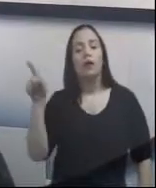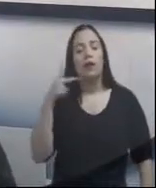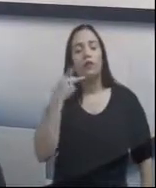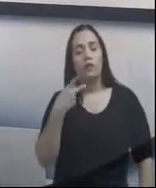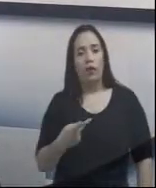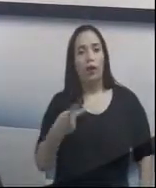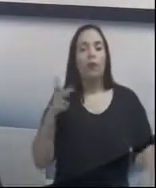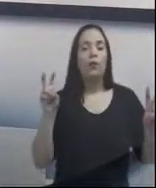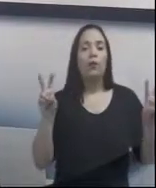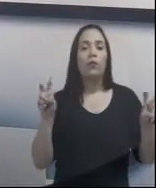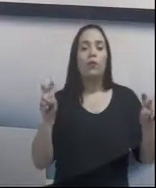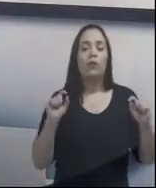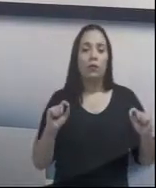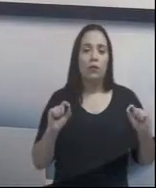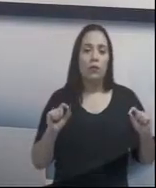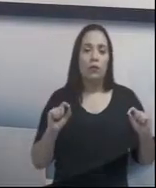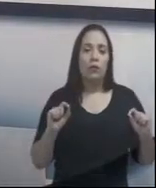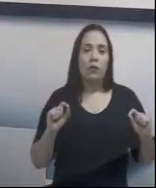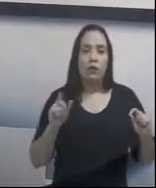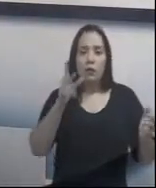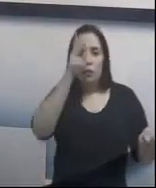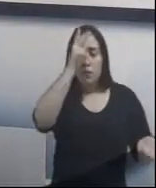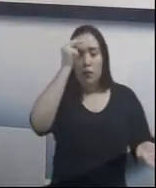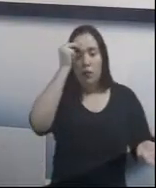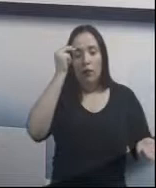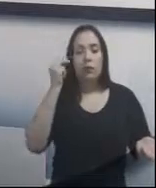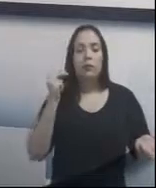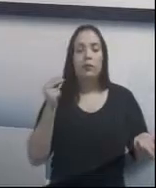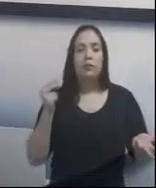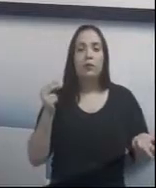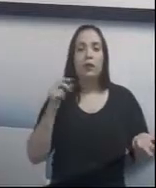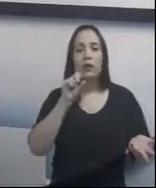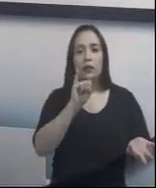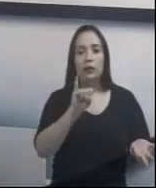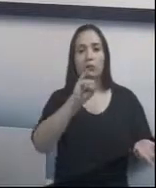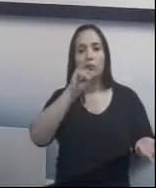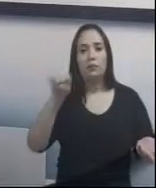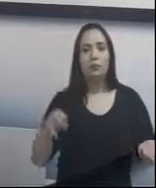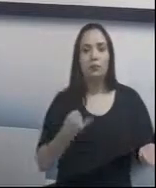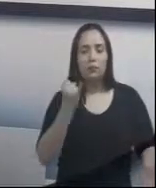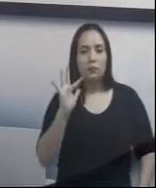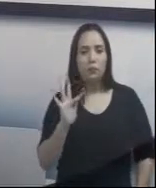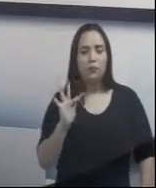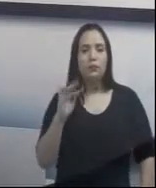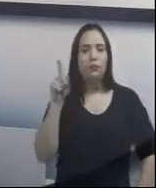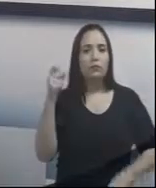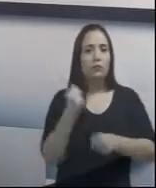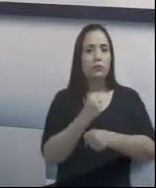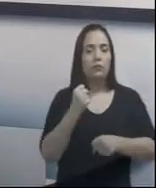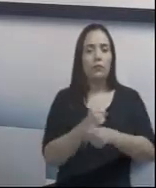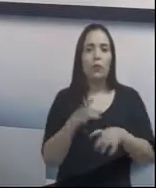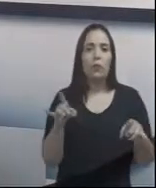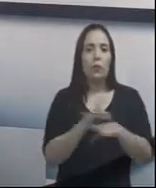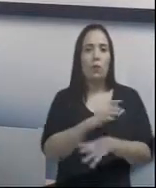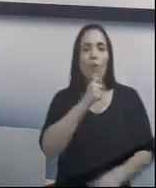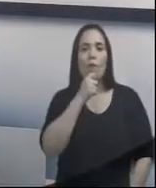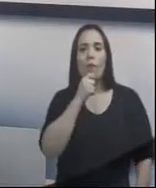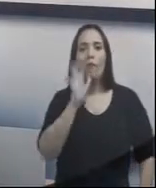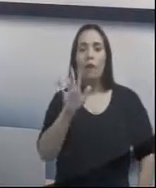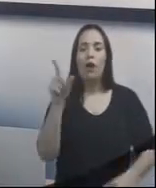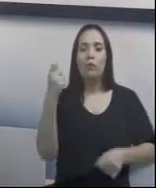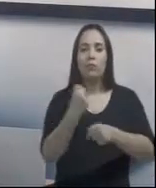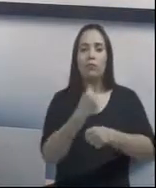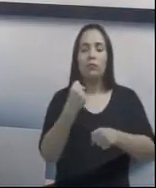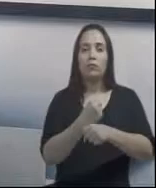Fortaleza, que é um dos grandes problemas que a gente tem, é a questão do JF, né? Não está pronto ainda, mas ele está tentando fazer o JF2. As